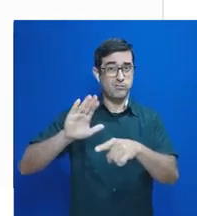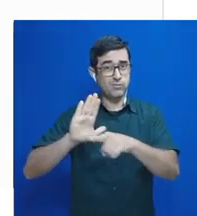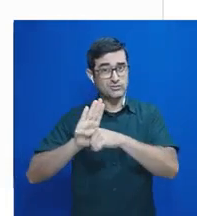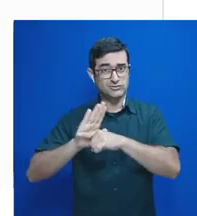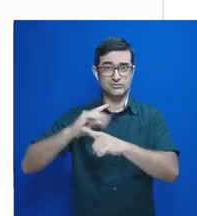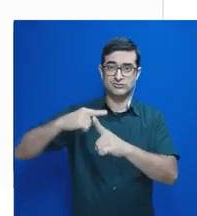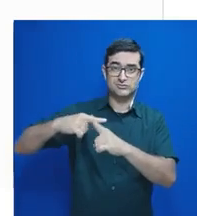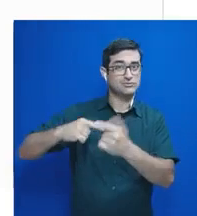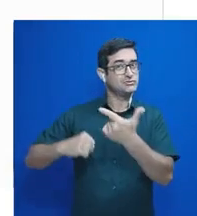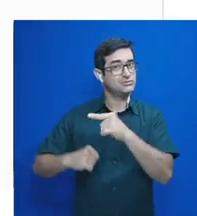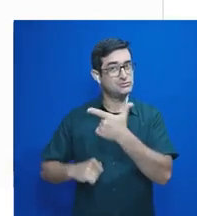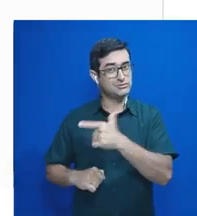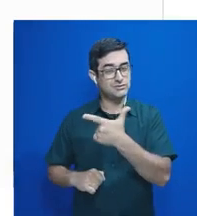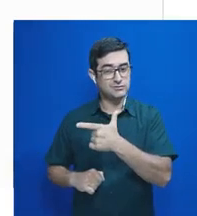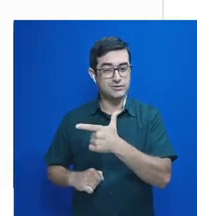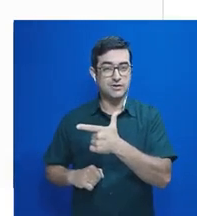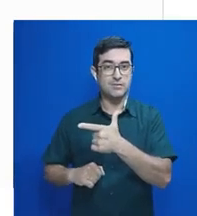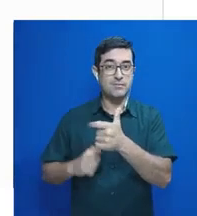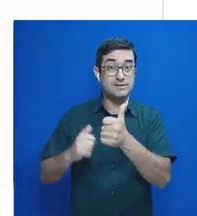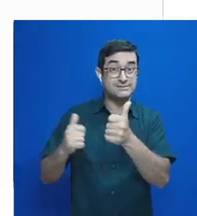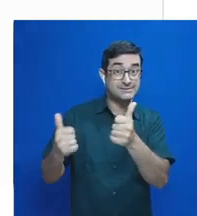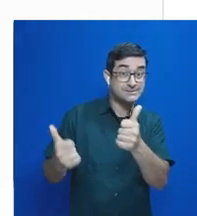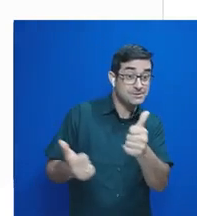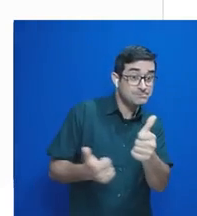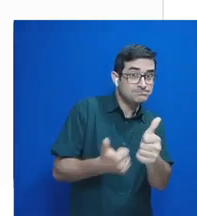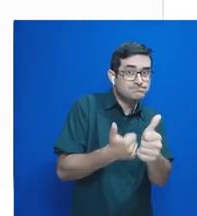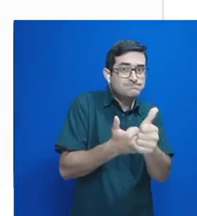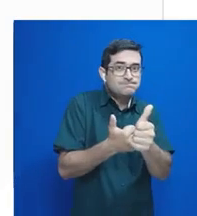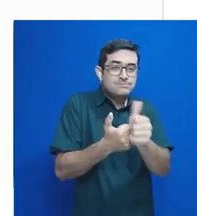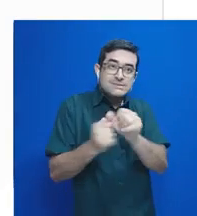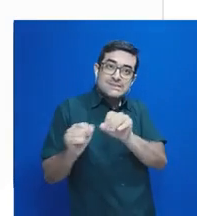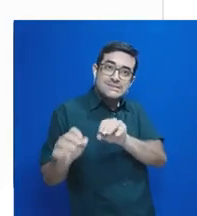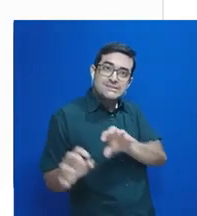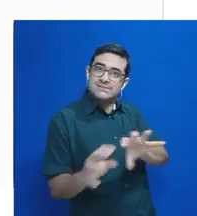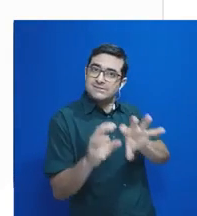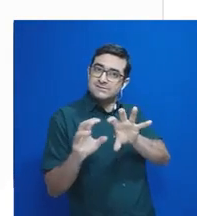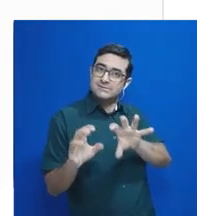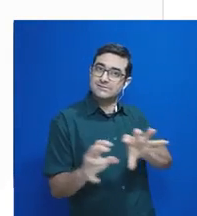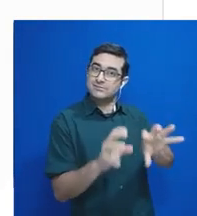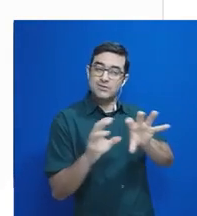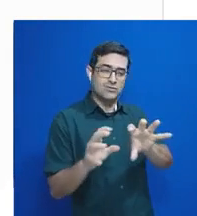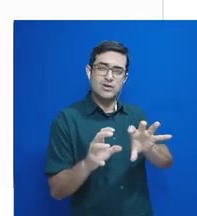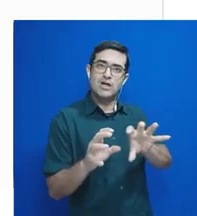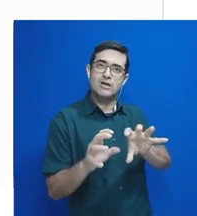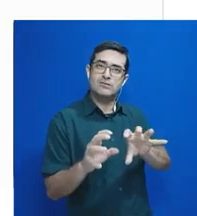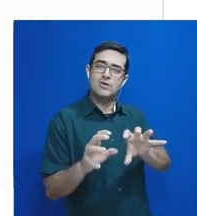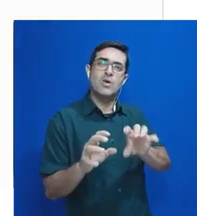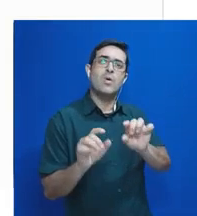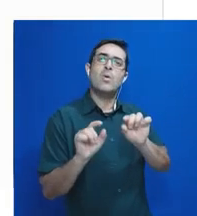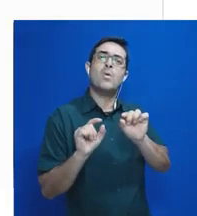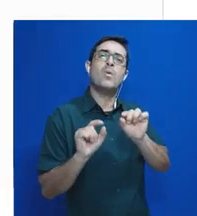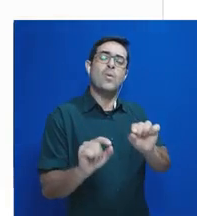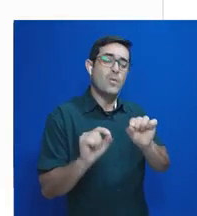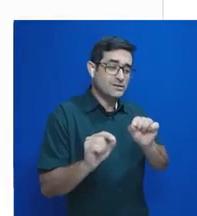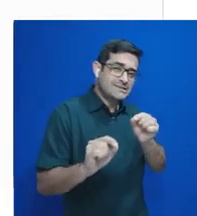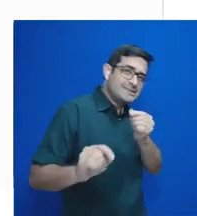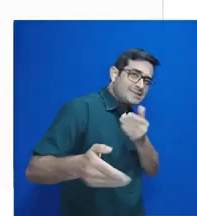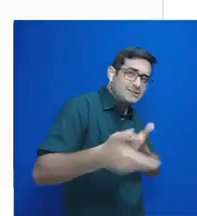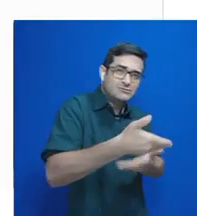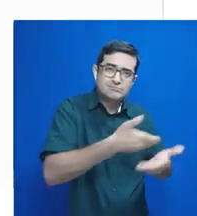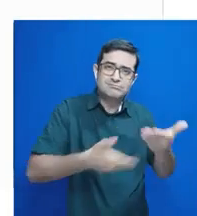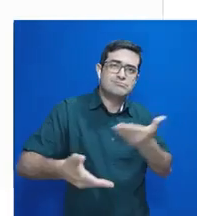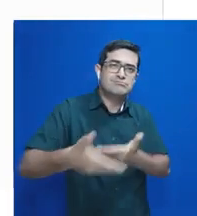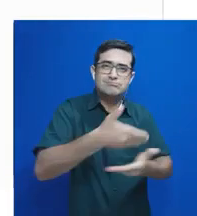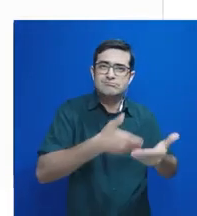mas quando se aproxima ela induz uma na outra. Essa força, né, faz com que haja uma interação, mas é muito